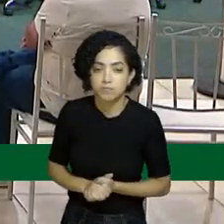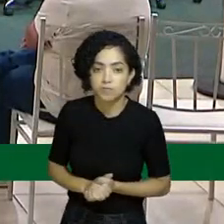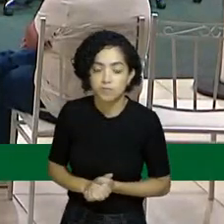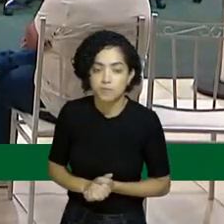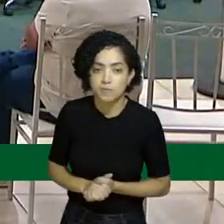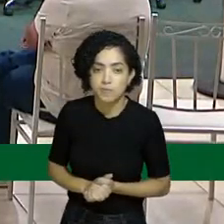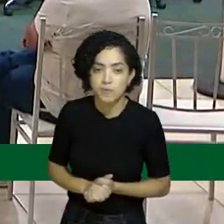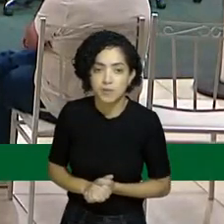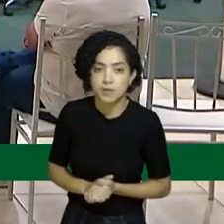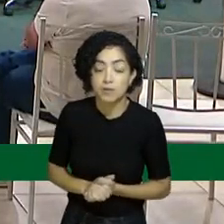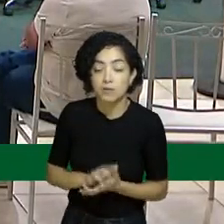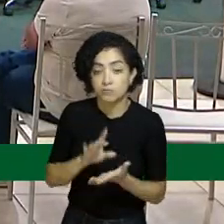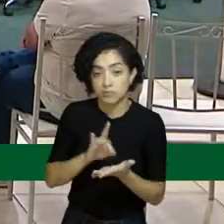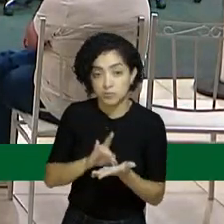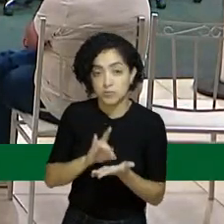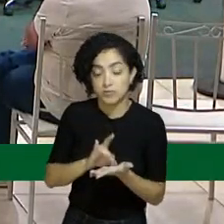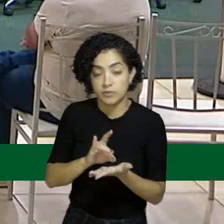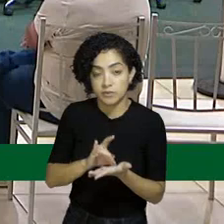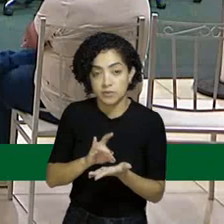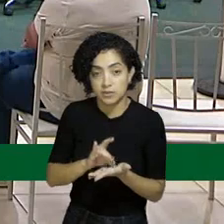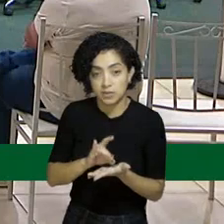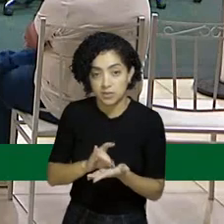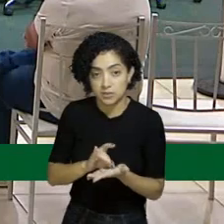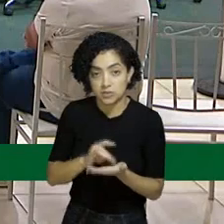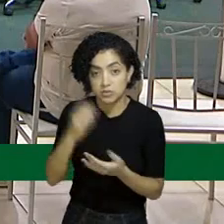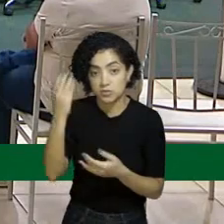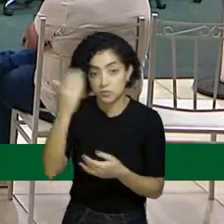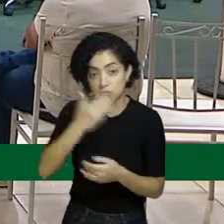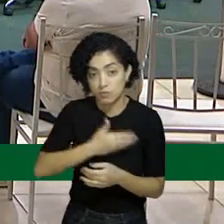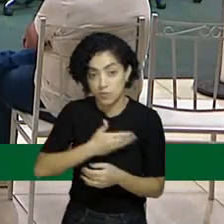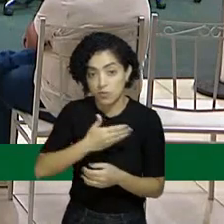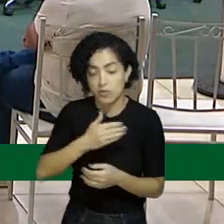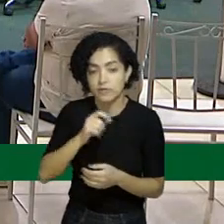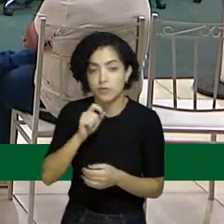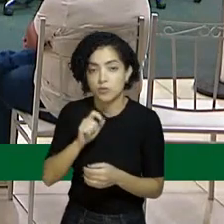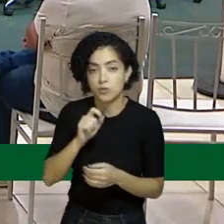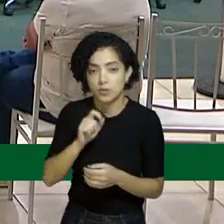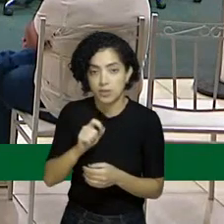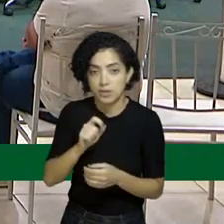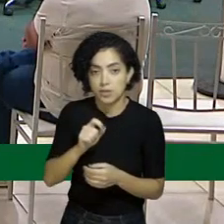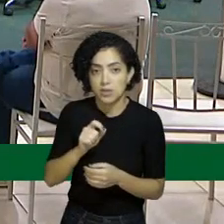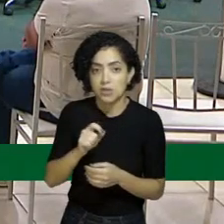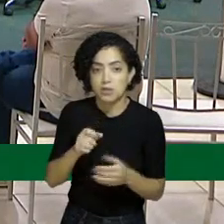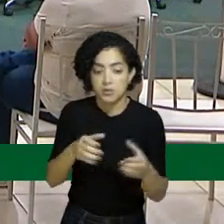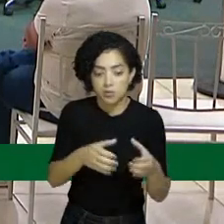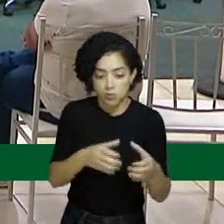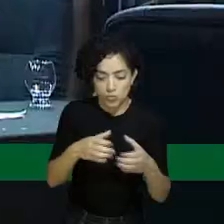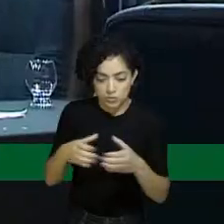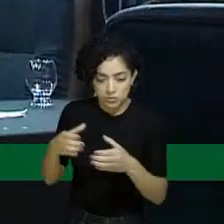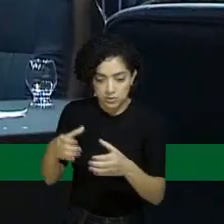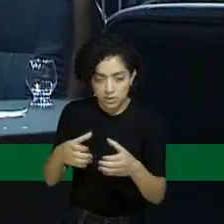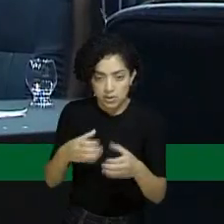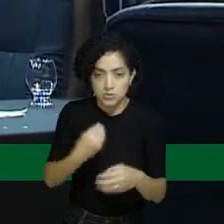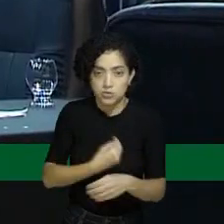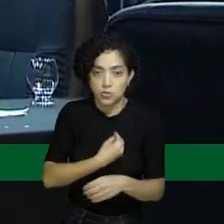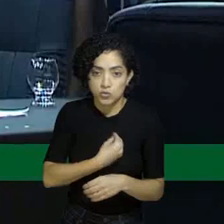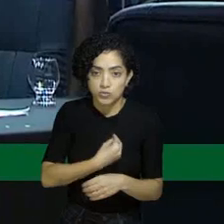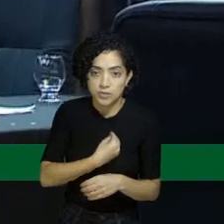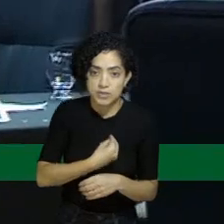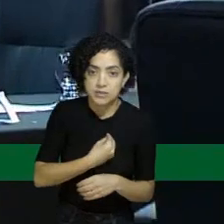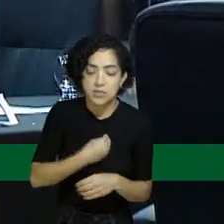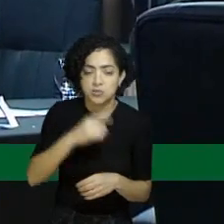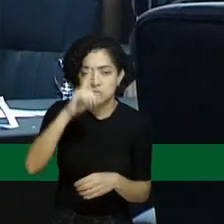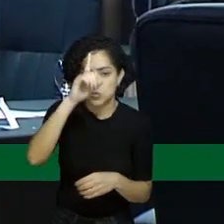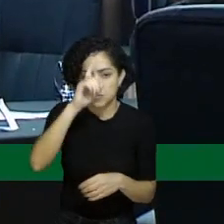é exatamente isso. Prova disso que todos os membros de entidades que se manifestaram aqui, seja de